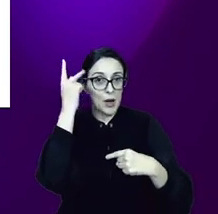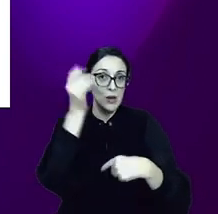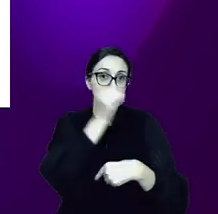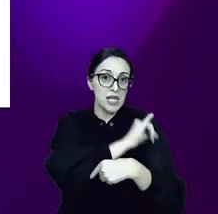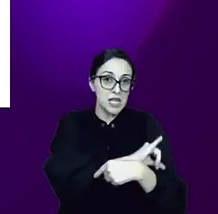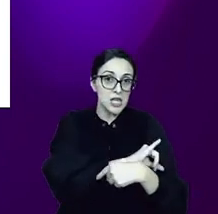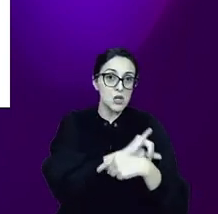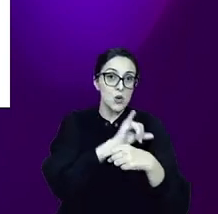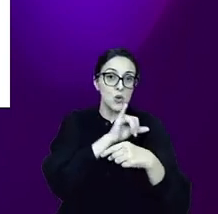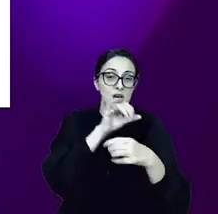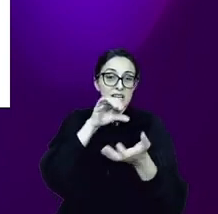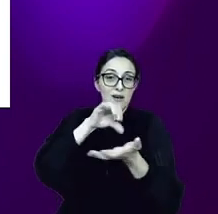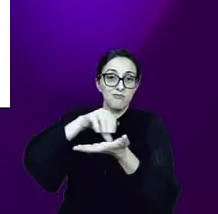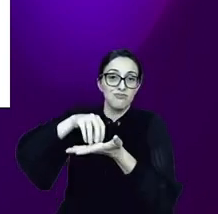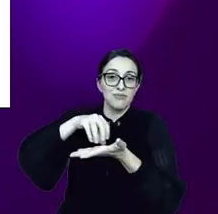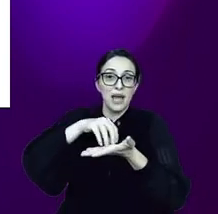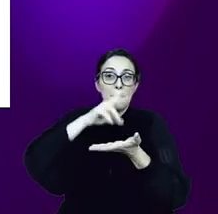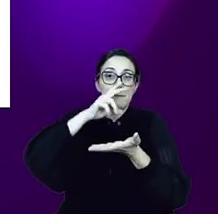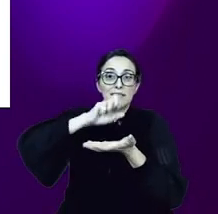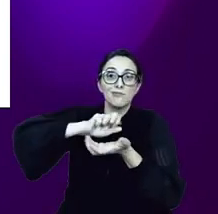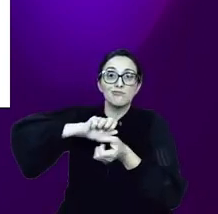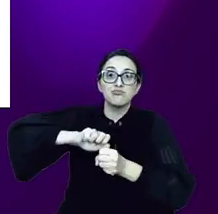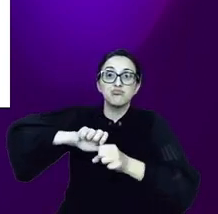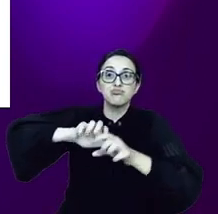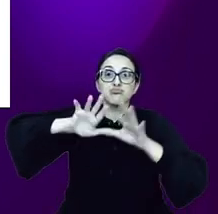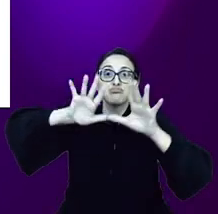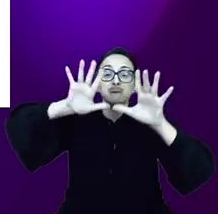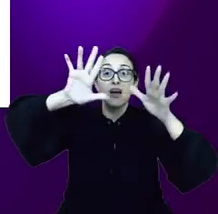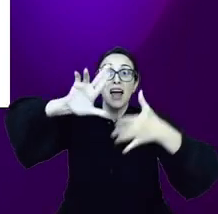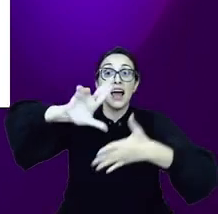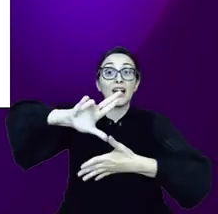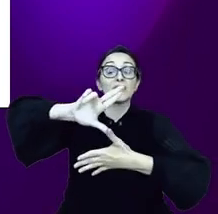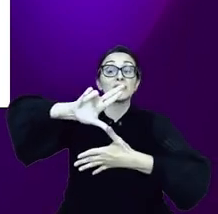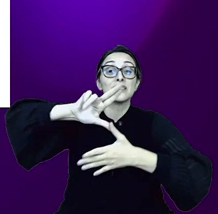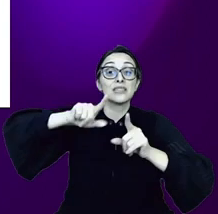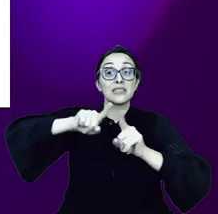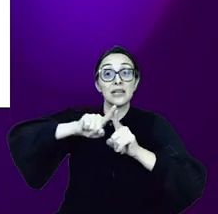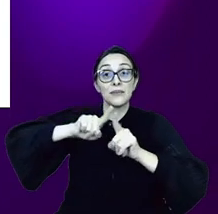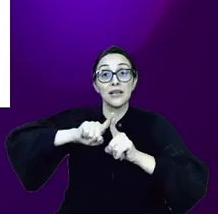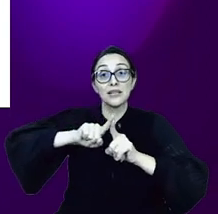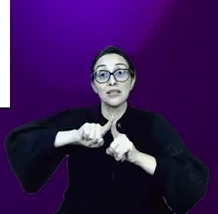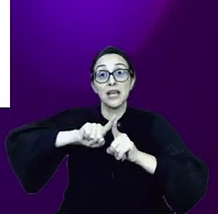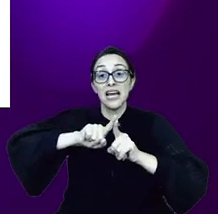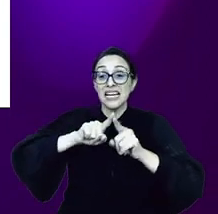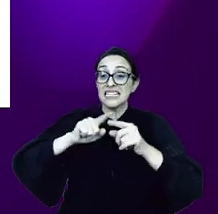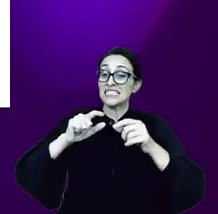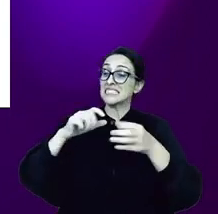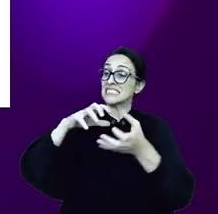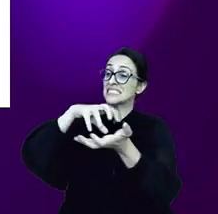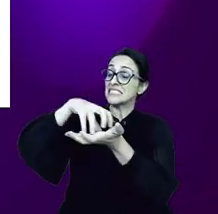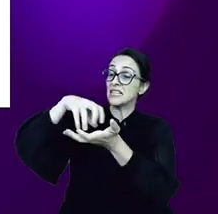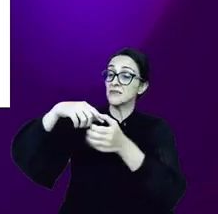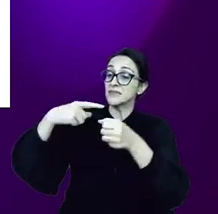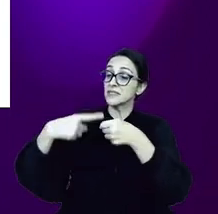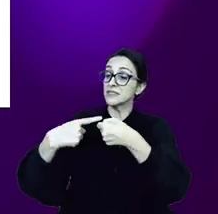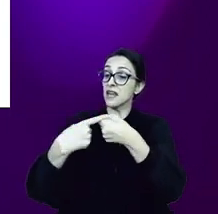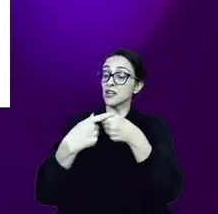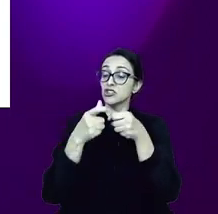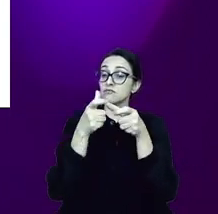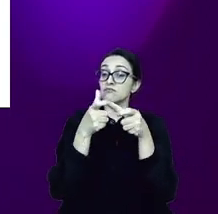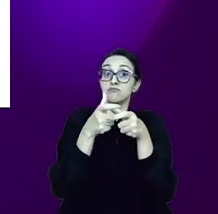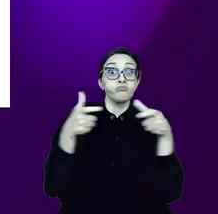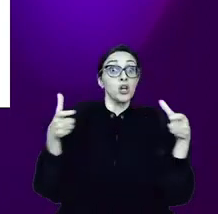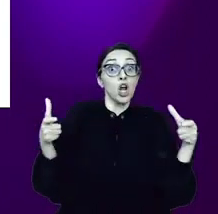grandes metrópoles, migrando, isso aconteceu também no resto da América Latina, migrando para cidades de médio porte. Então,